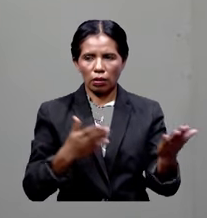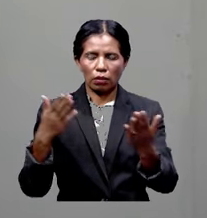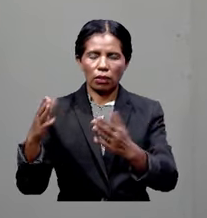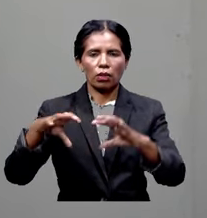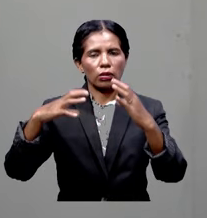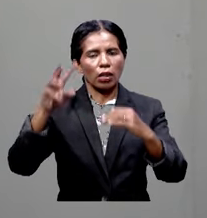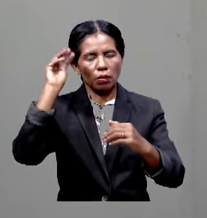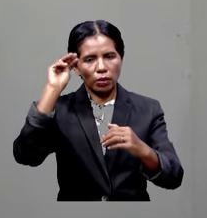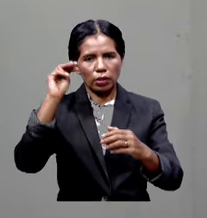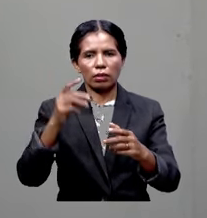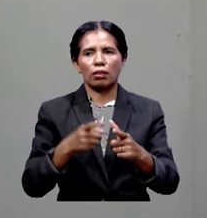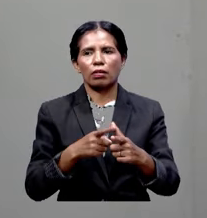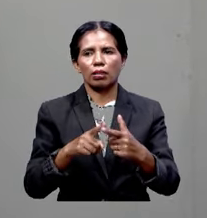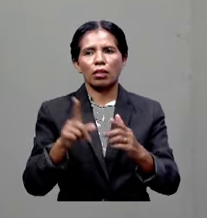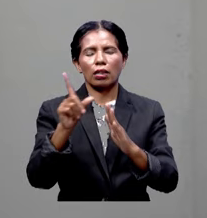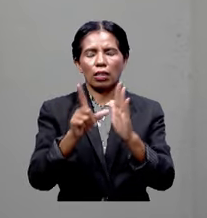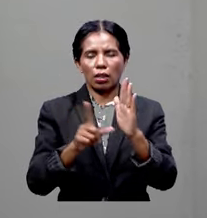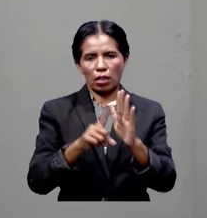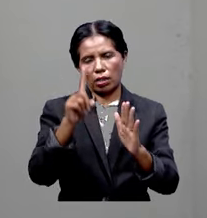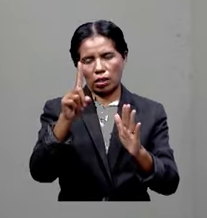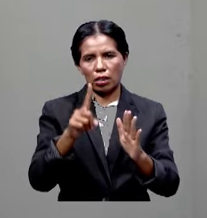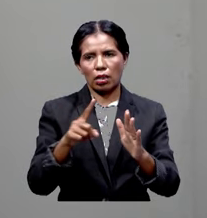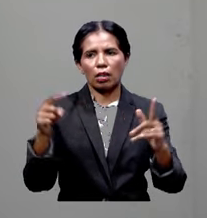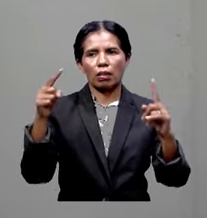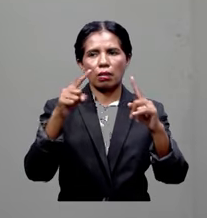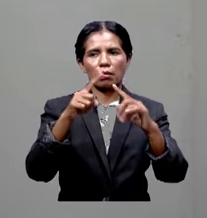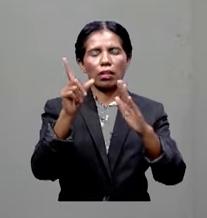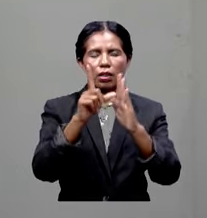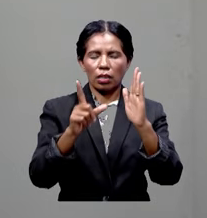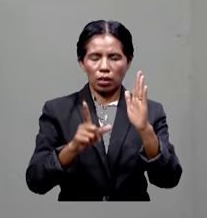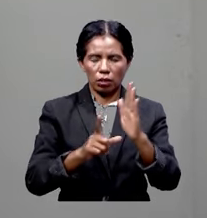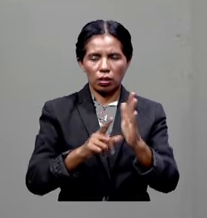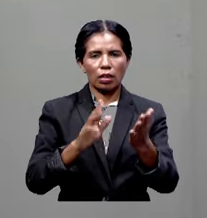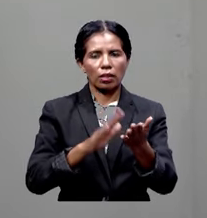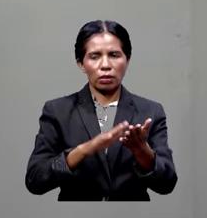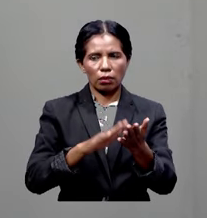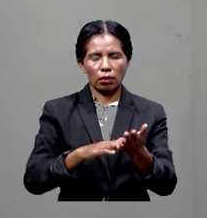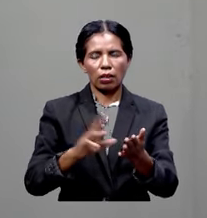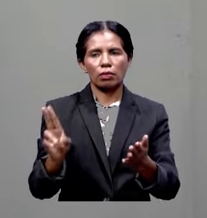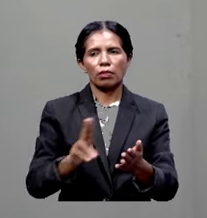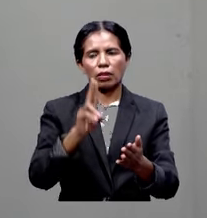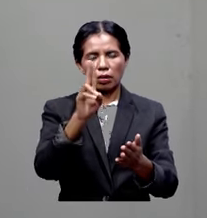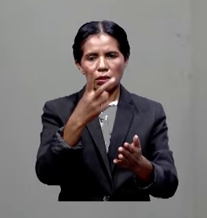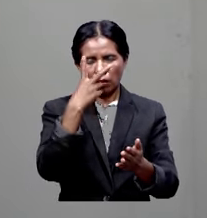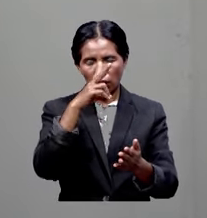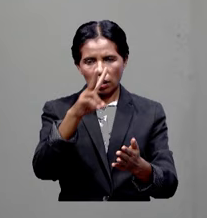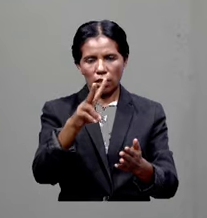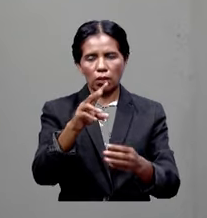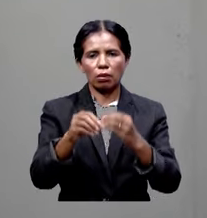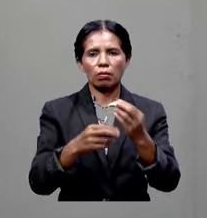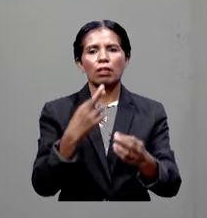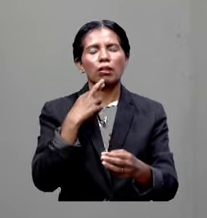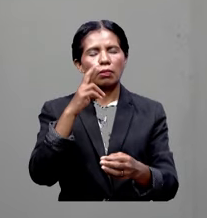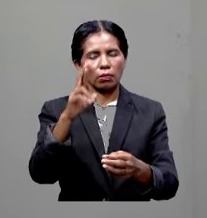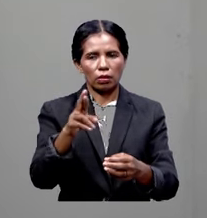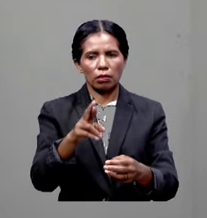ministro decreto lei ida ba lei base ba ensino superior ni nian nebe ta tare mos ta sound serne ba por resposta concreta ba sedang